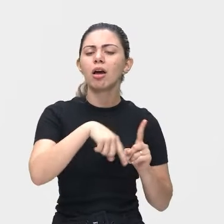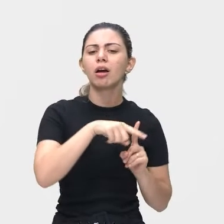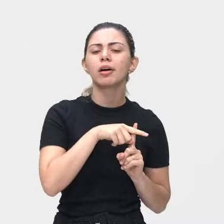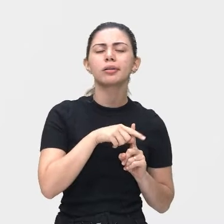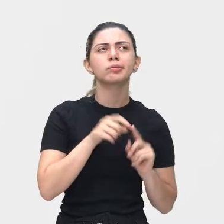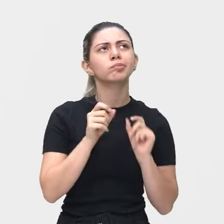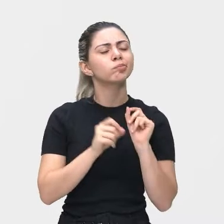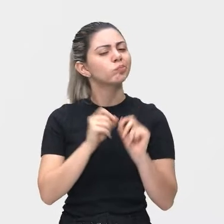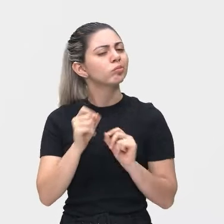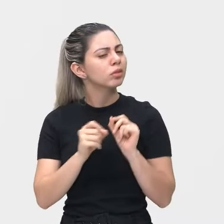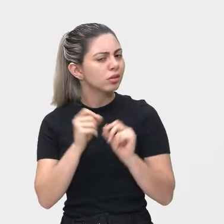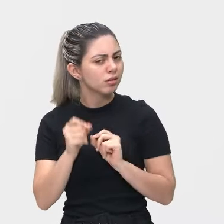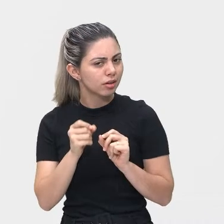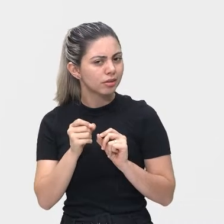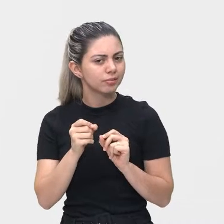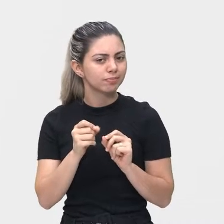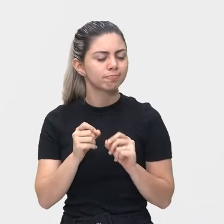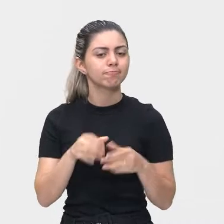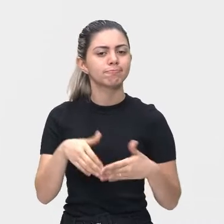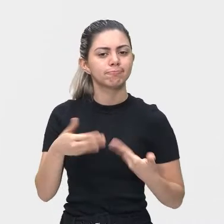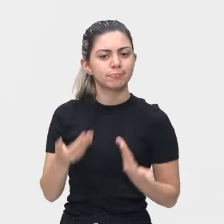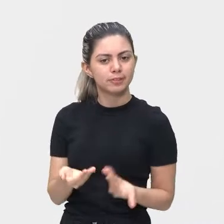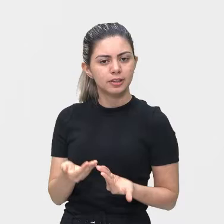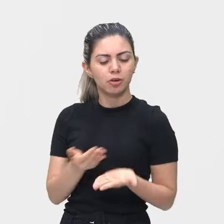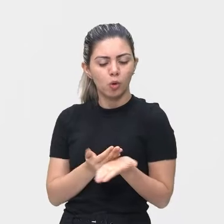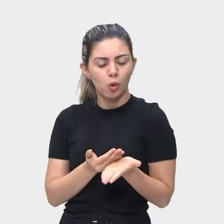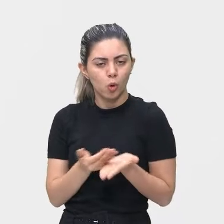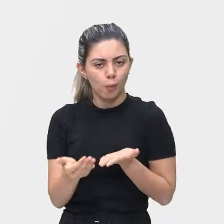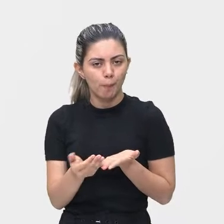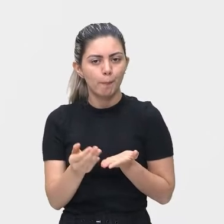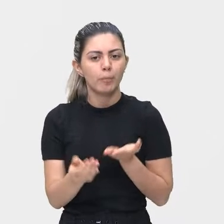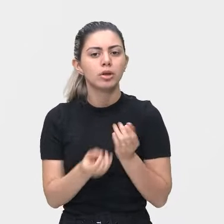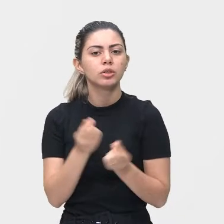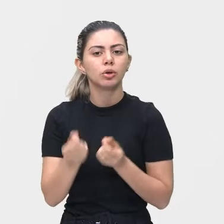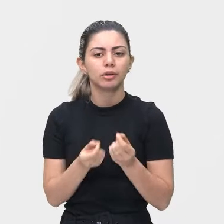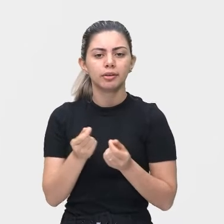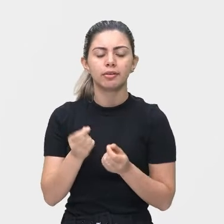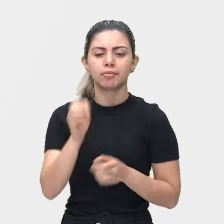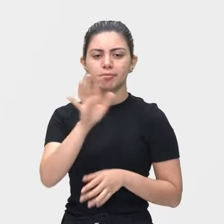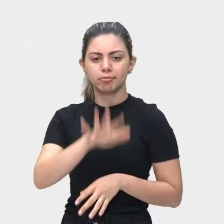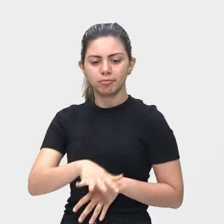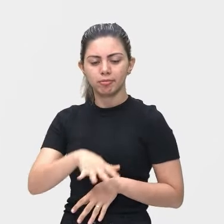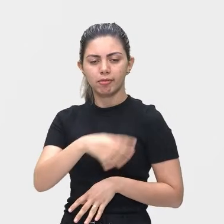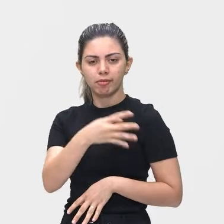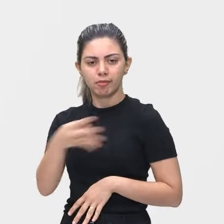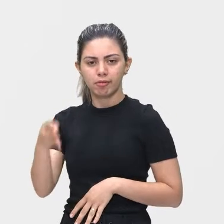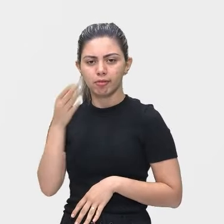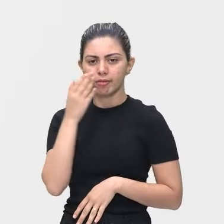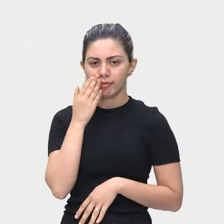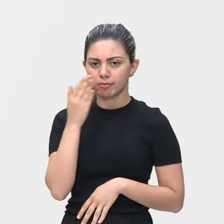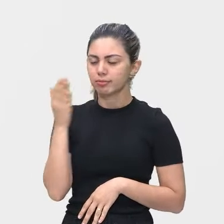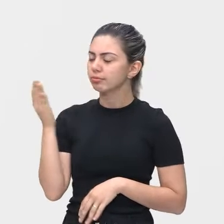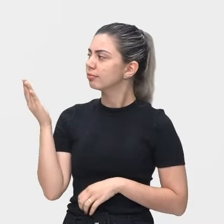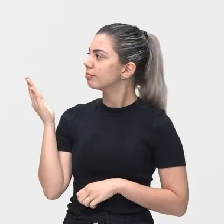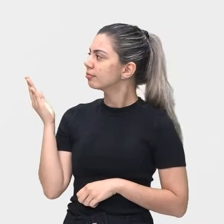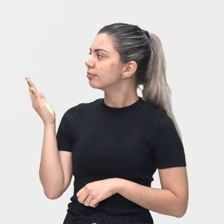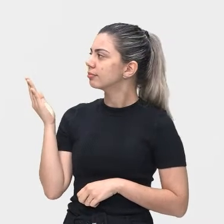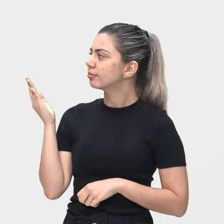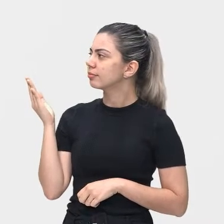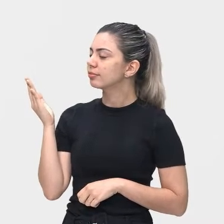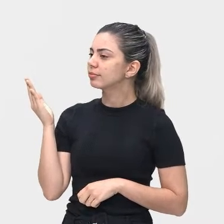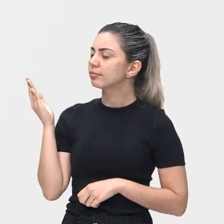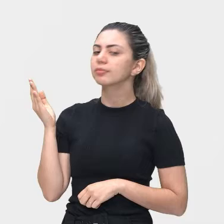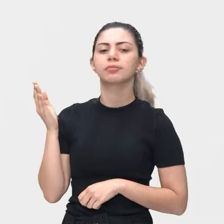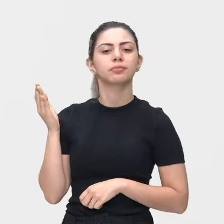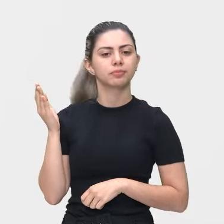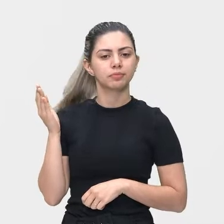de números racionais? Então vamos começar observando a seguinte tabela,